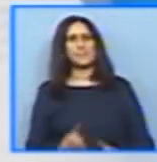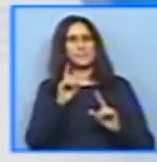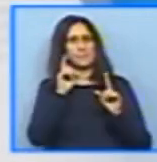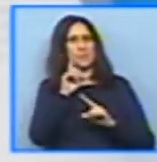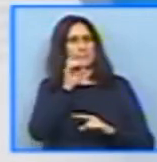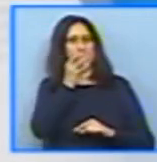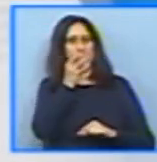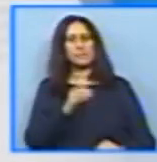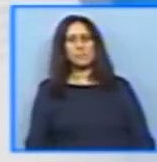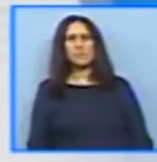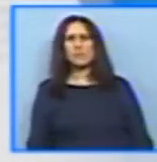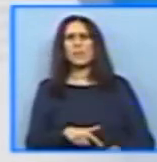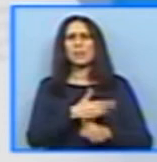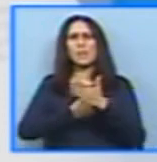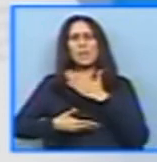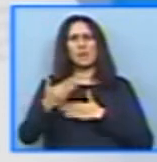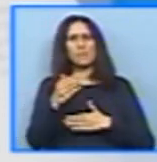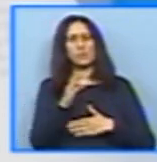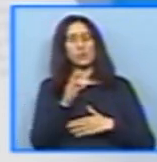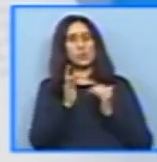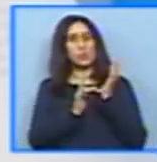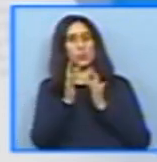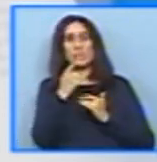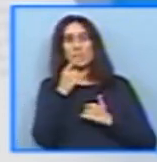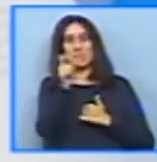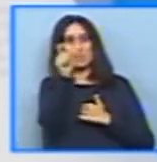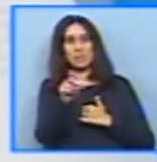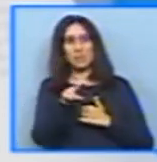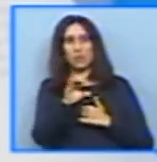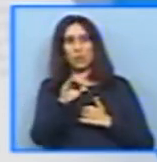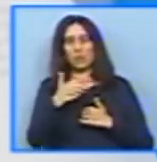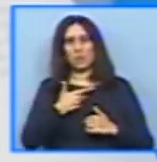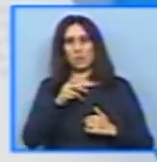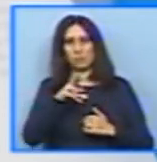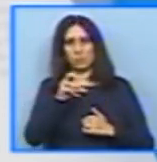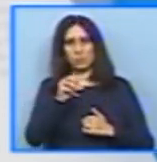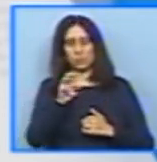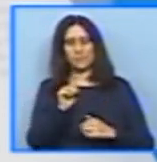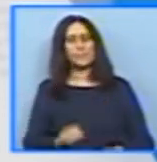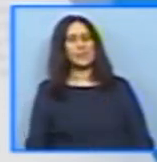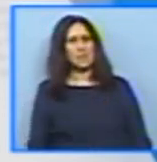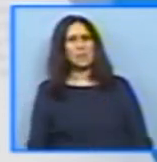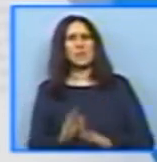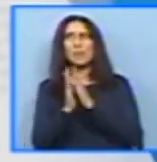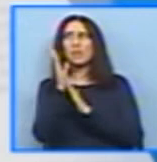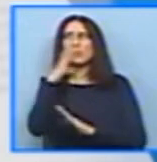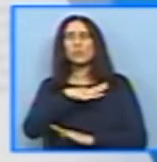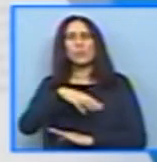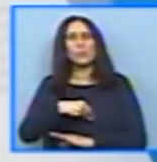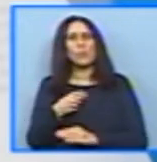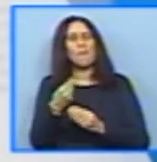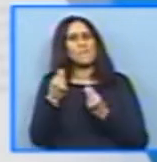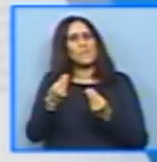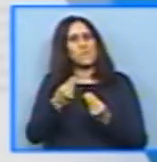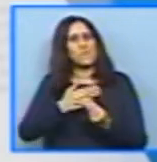Naquele tempo disse Jesus a Nicodemos: Deus amou tanto o mundo que entregou o seu Filho